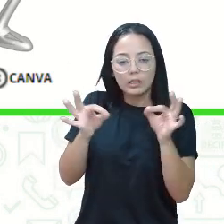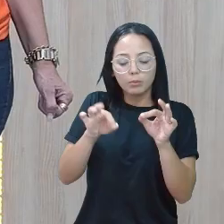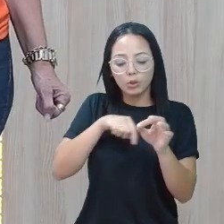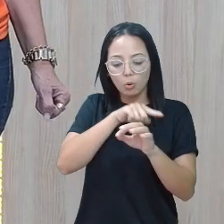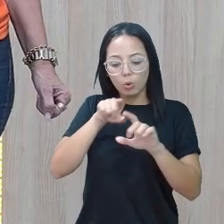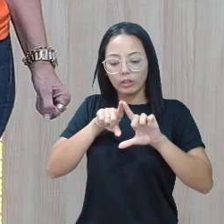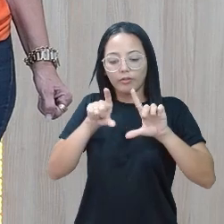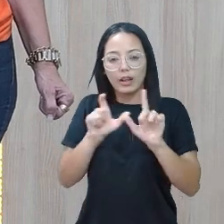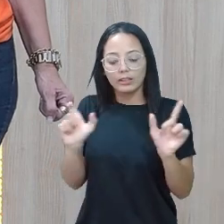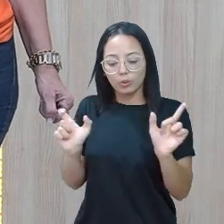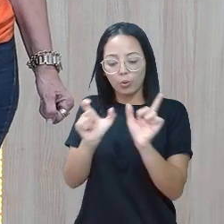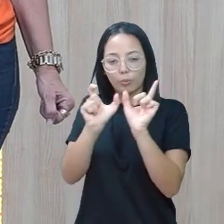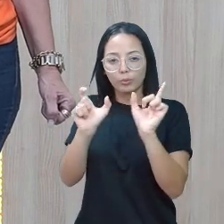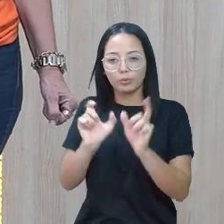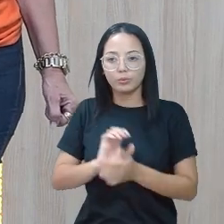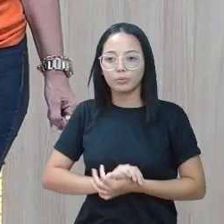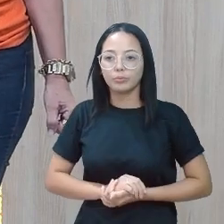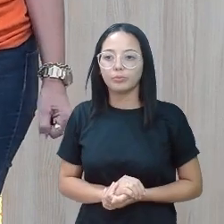compostos.